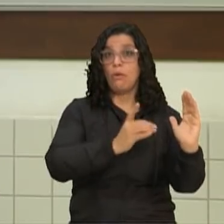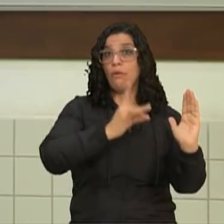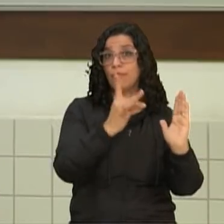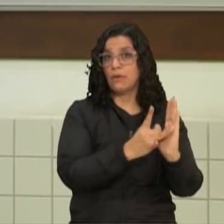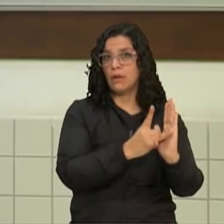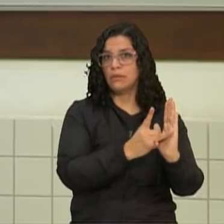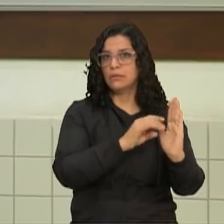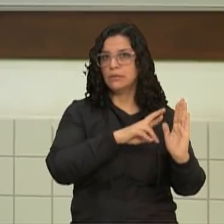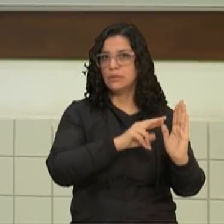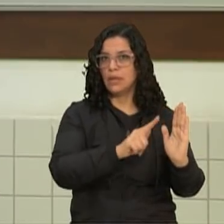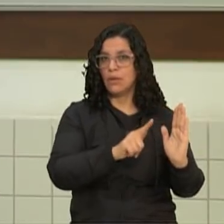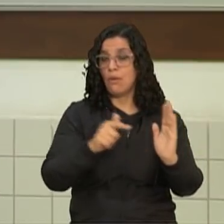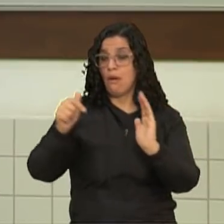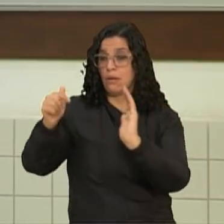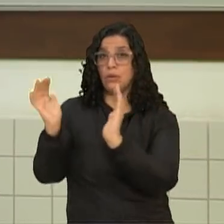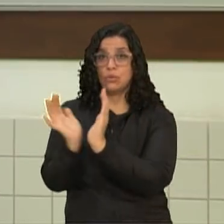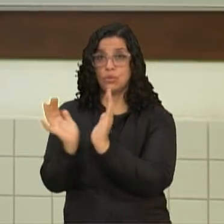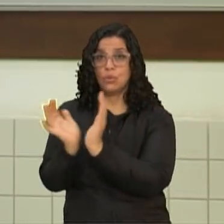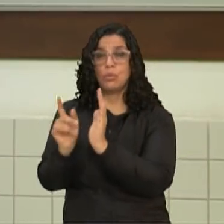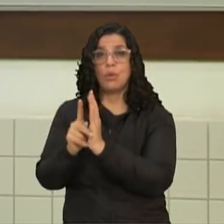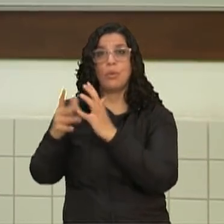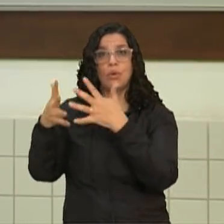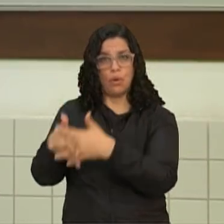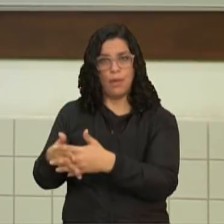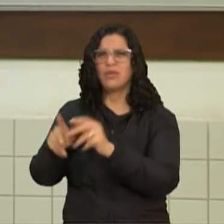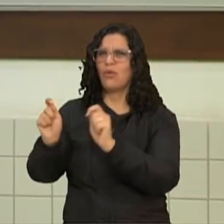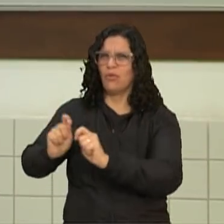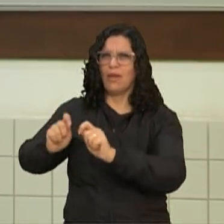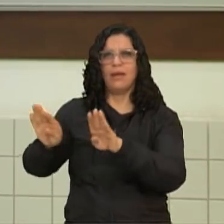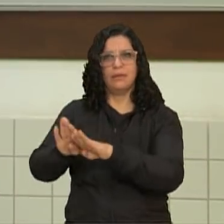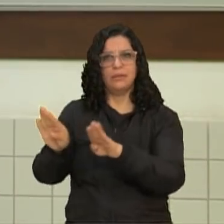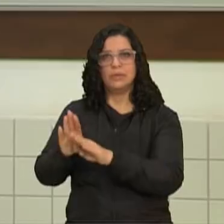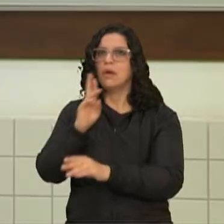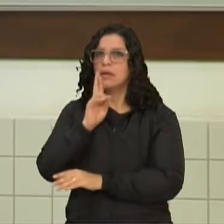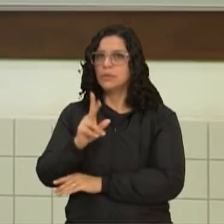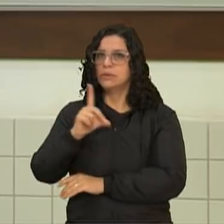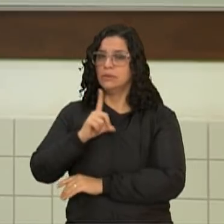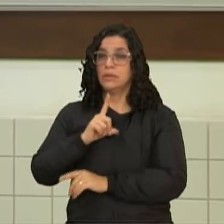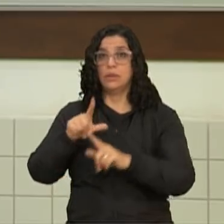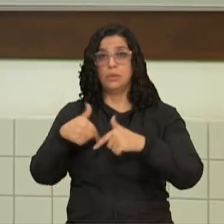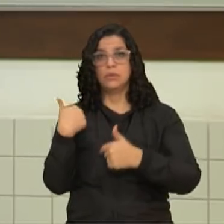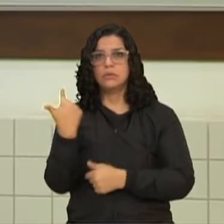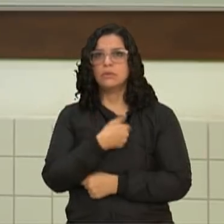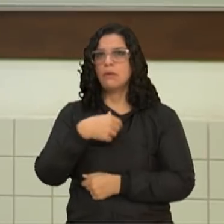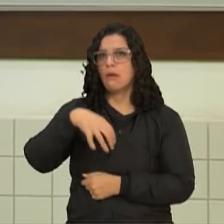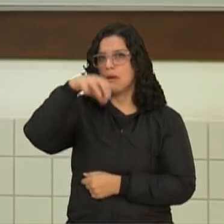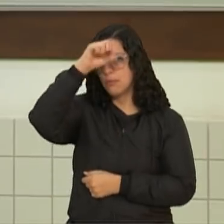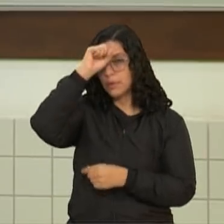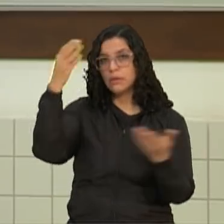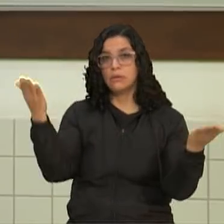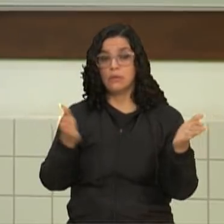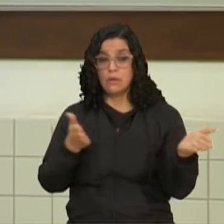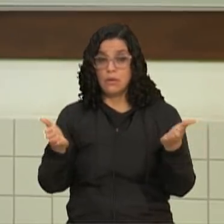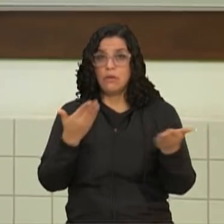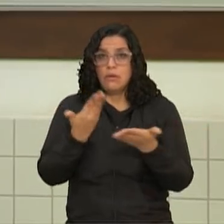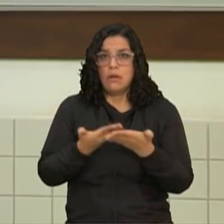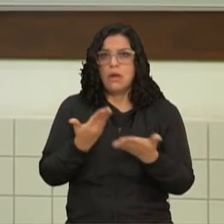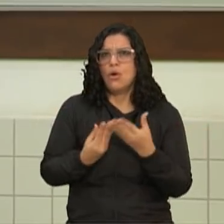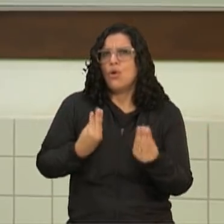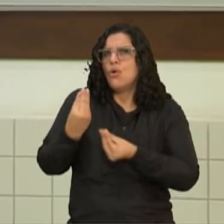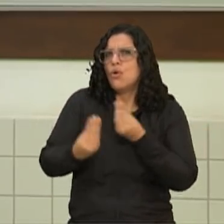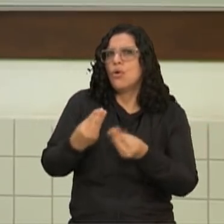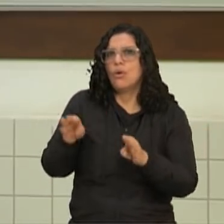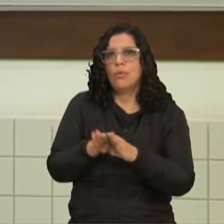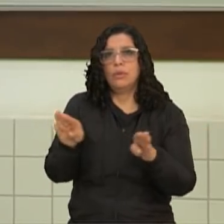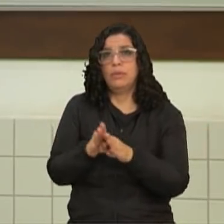reais. Mas no conjunto dos números complexos, nós vamos ter as respostas e tudo. E a gente está aprendendo nessas últimas aulas como